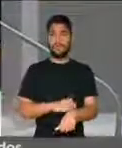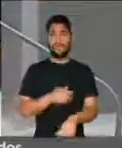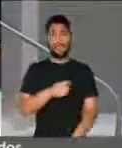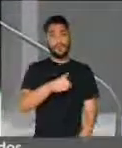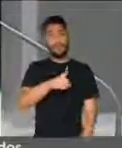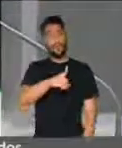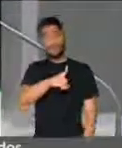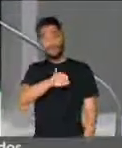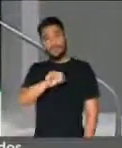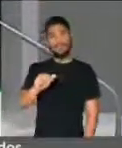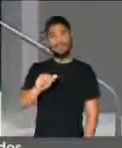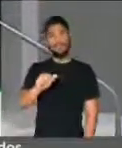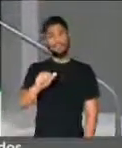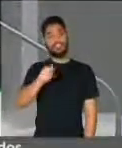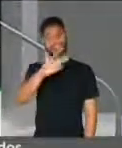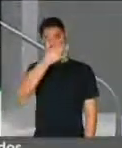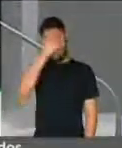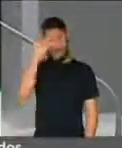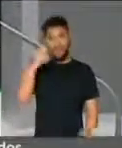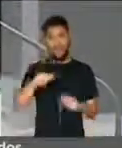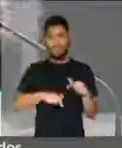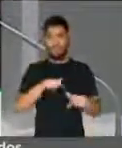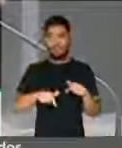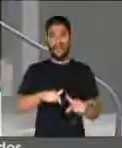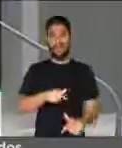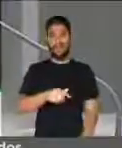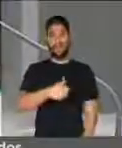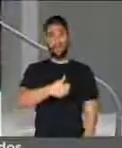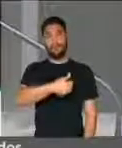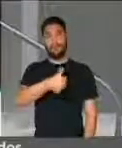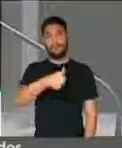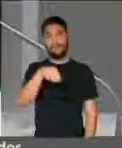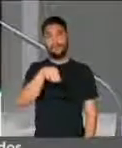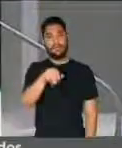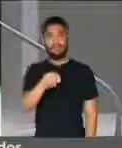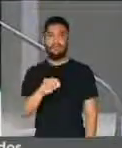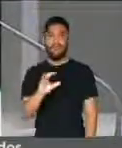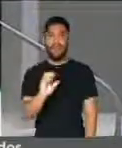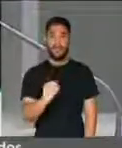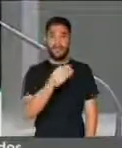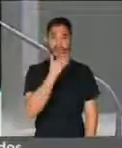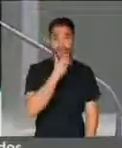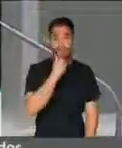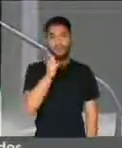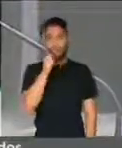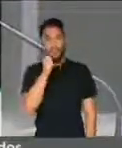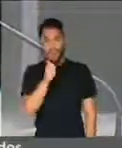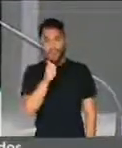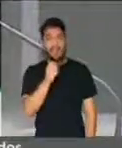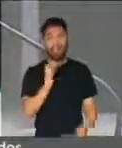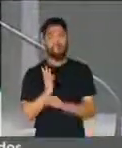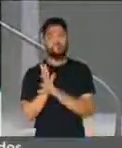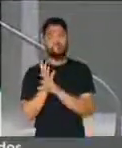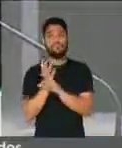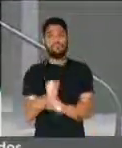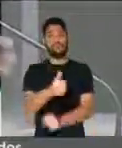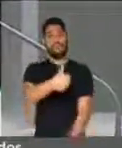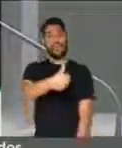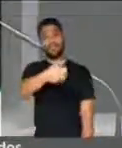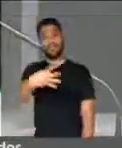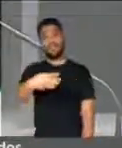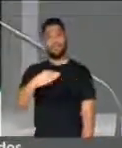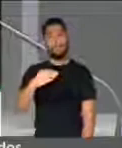Trabalhador, num 1º de maio, em que 14 milhões de homens e mulheres estão desempregados, em